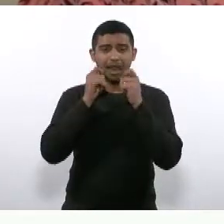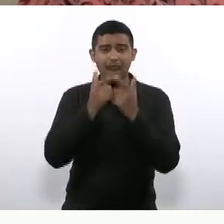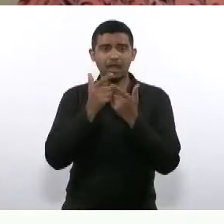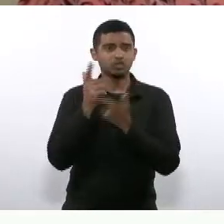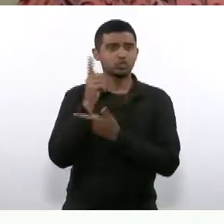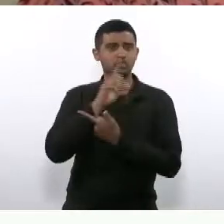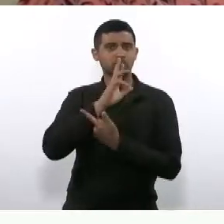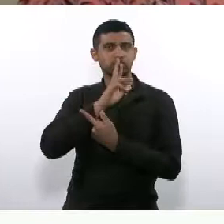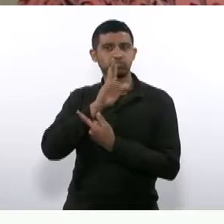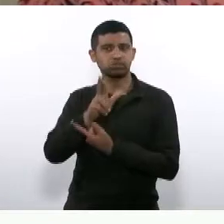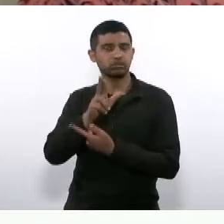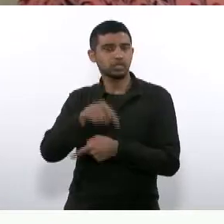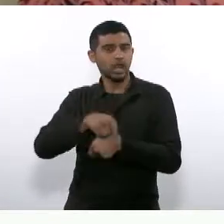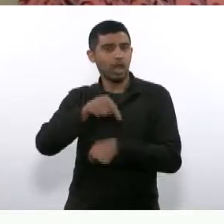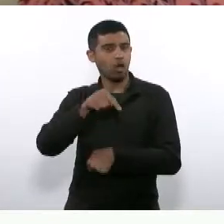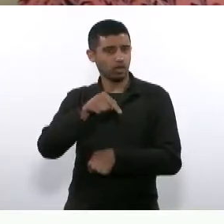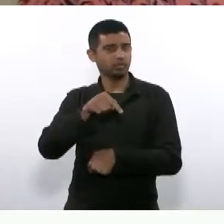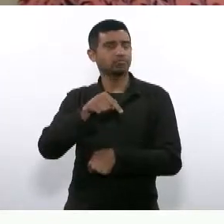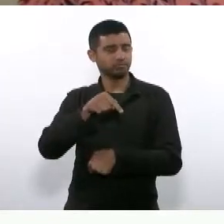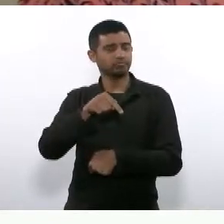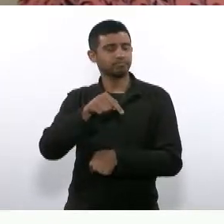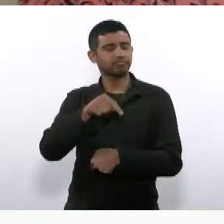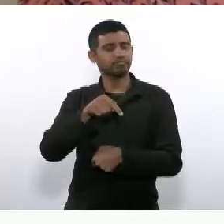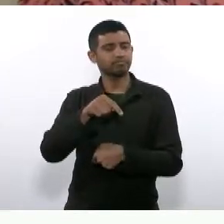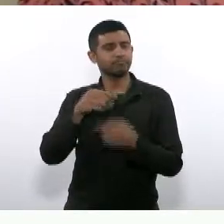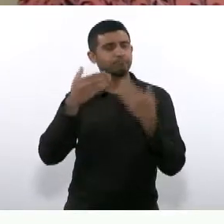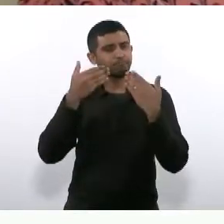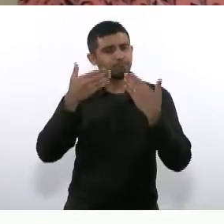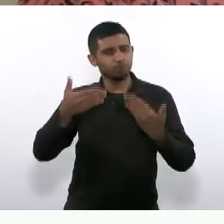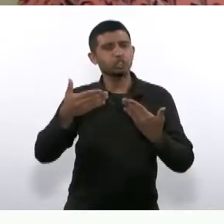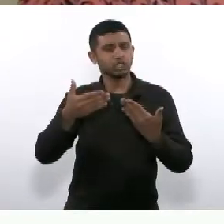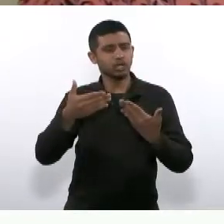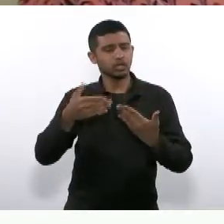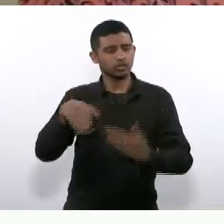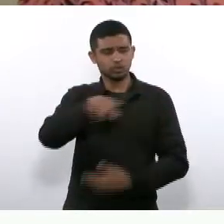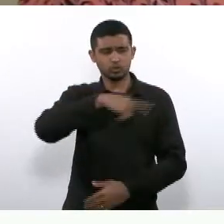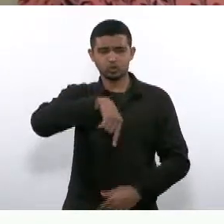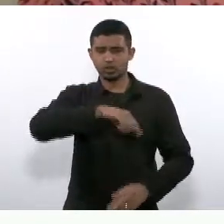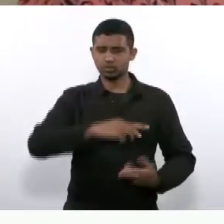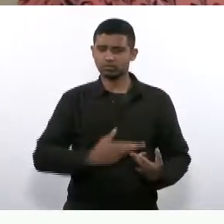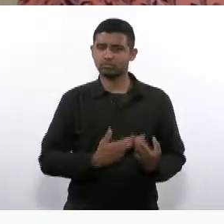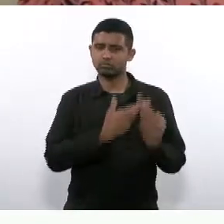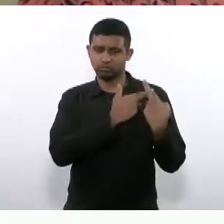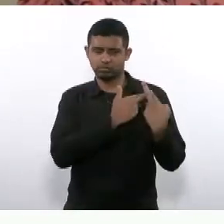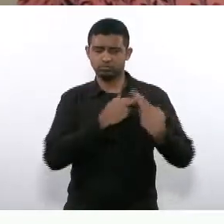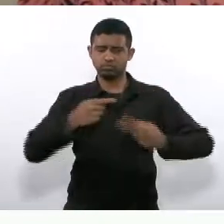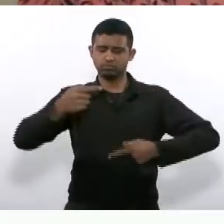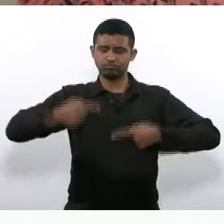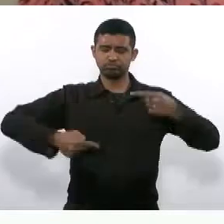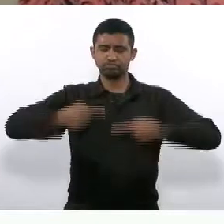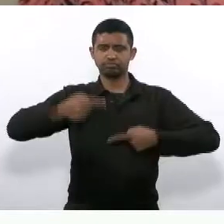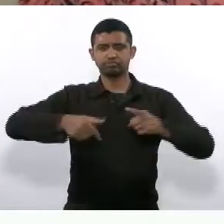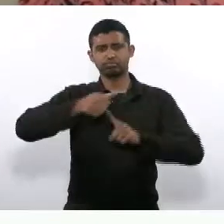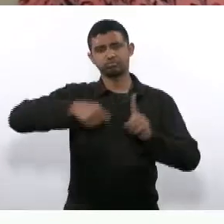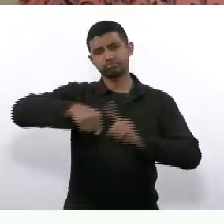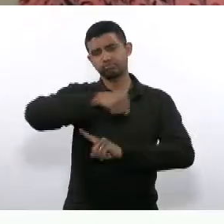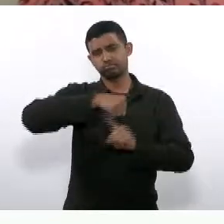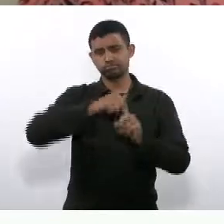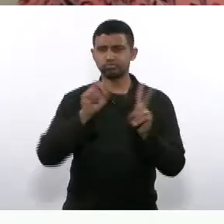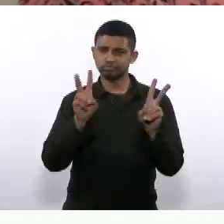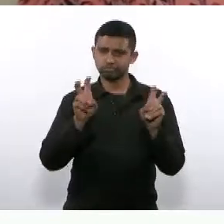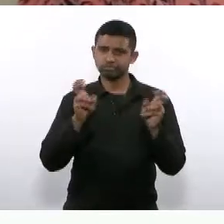resposta imediata, trazendo para si uma responsabilidade de debater esse tema.